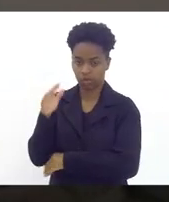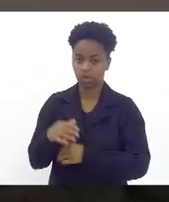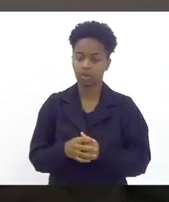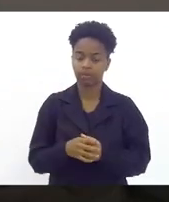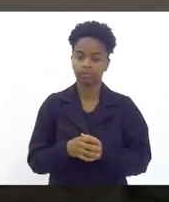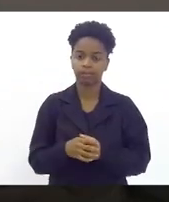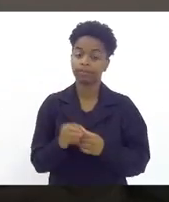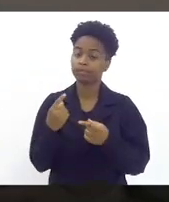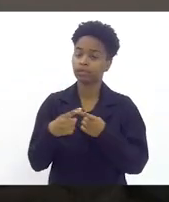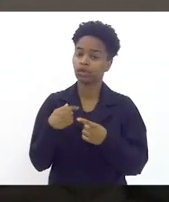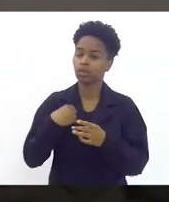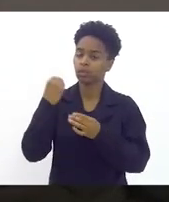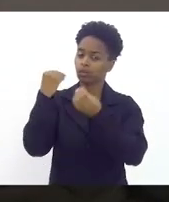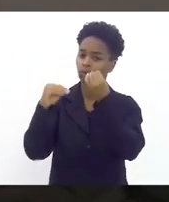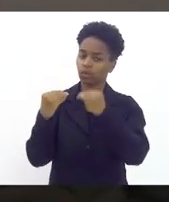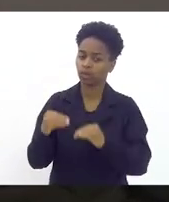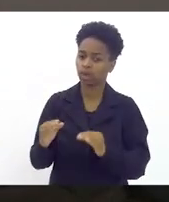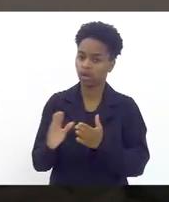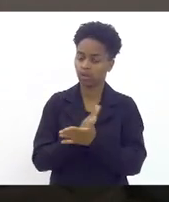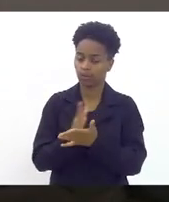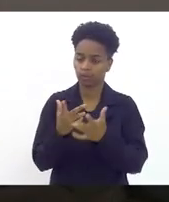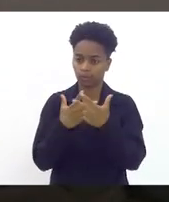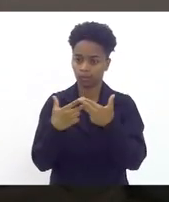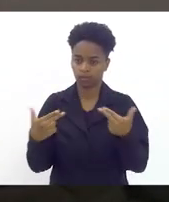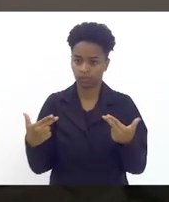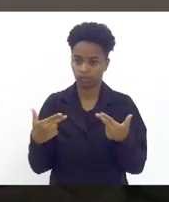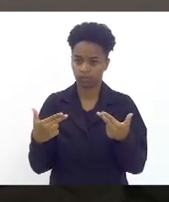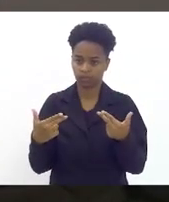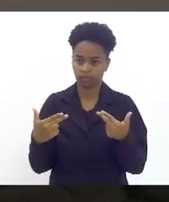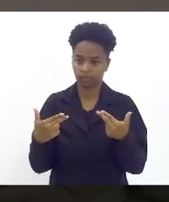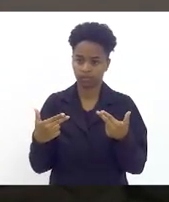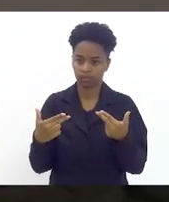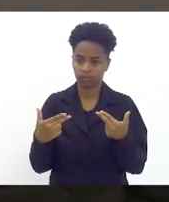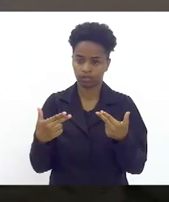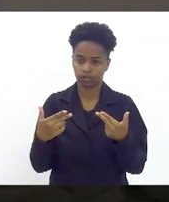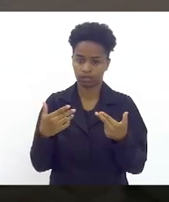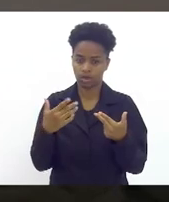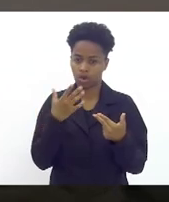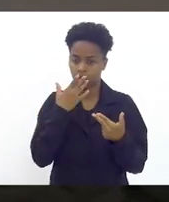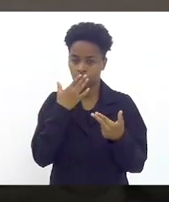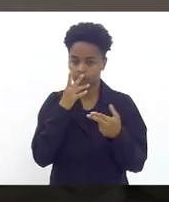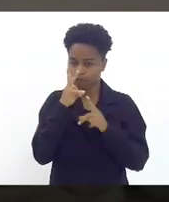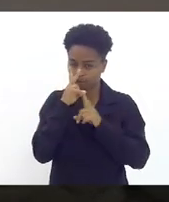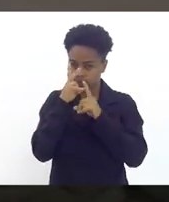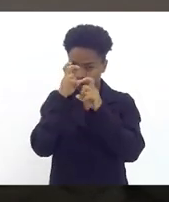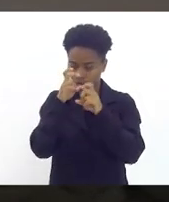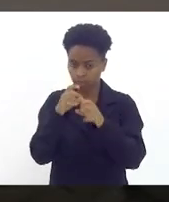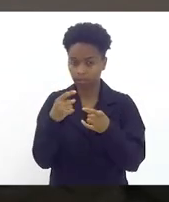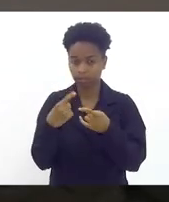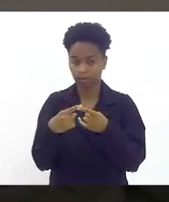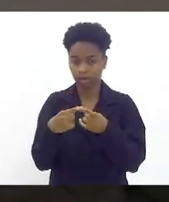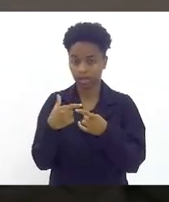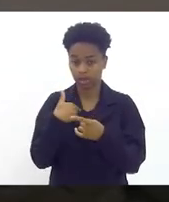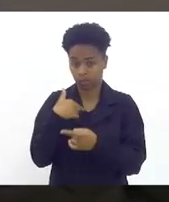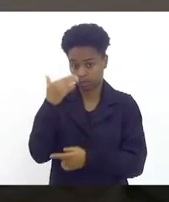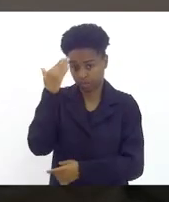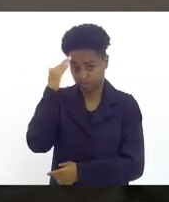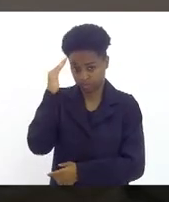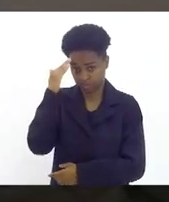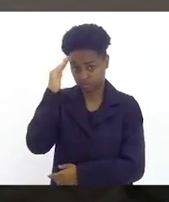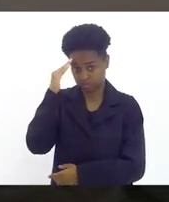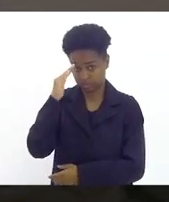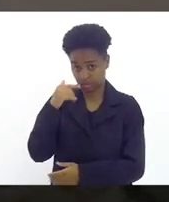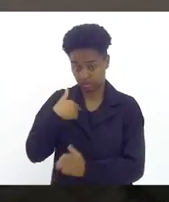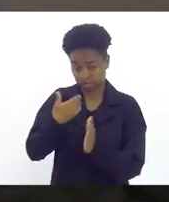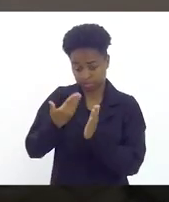coloquei algumas questões em porque no meu entendimento ao